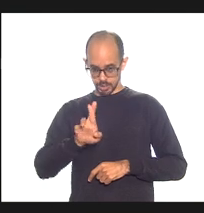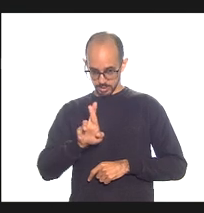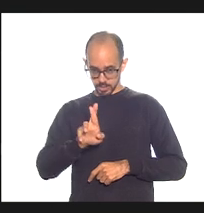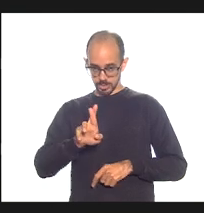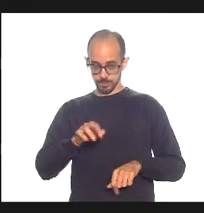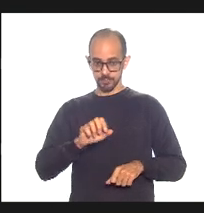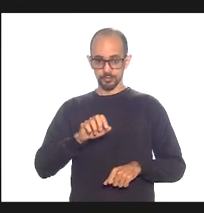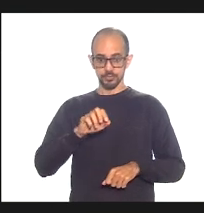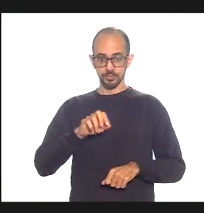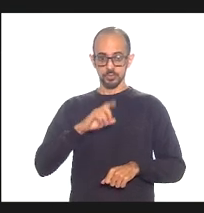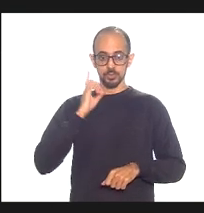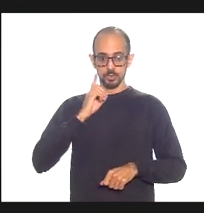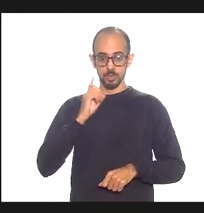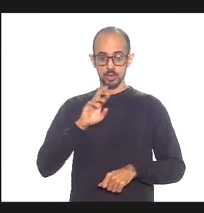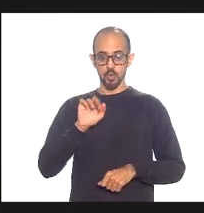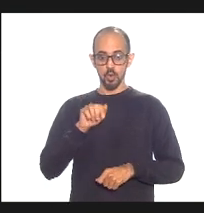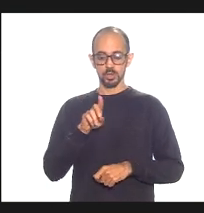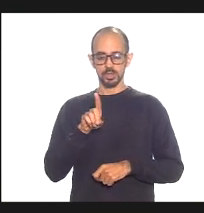Rodrigo Amorim